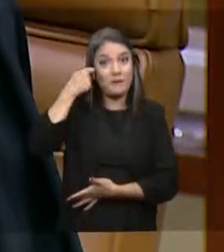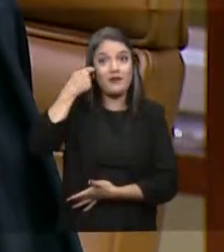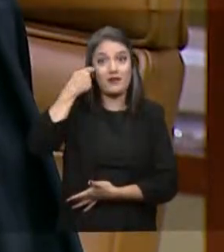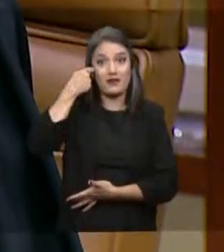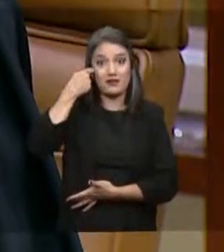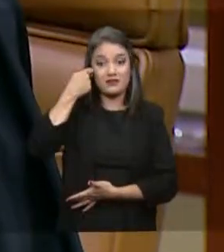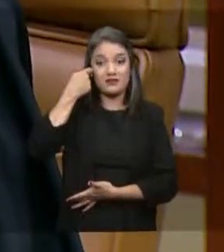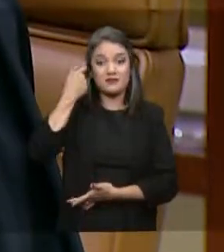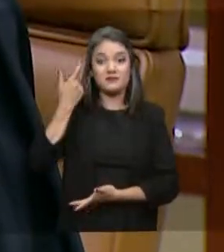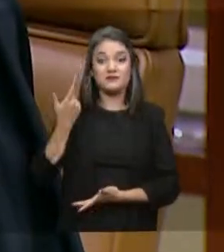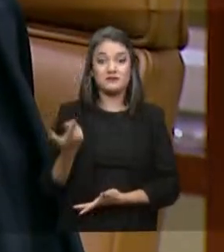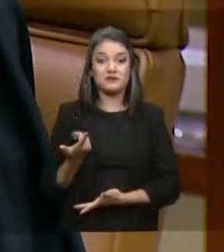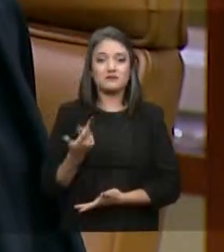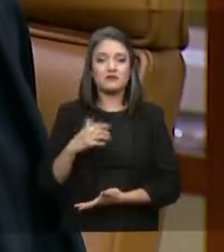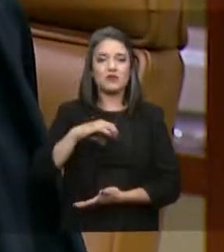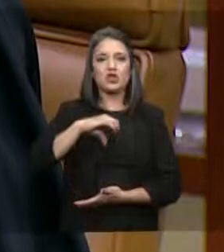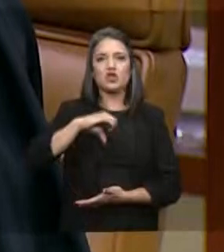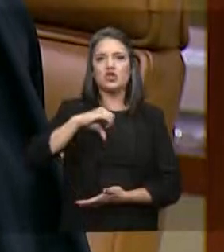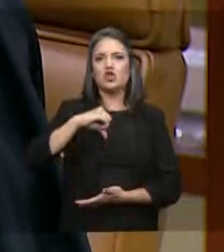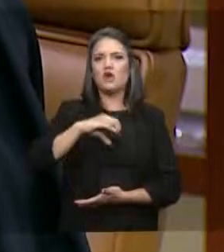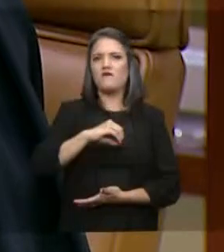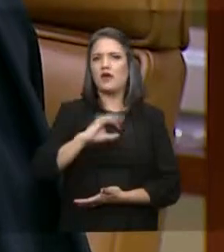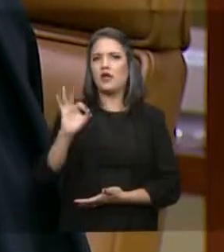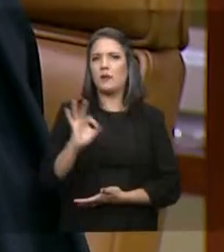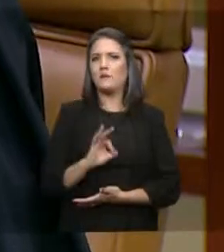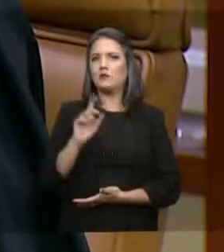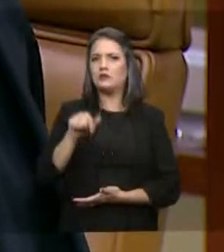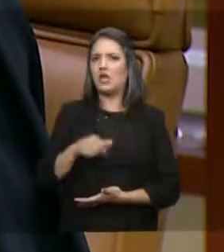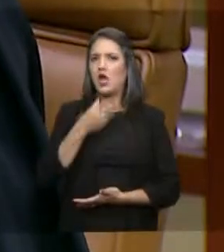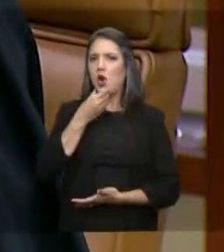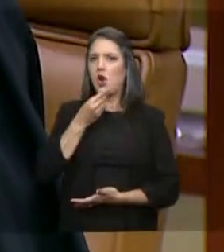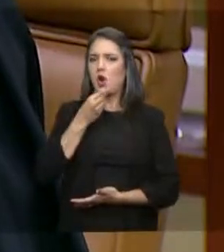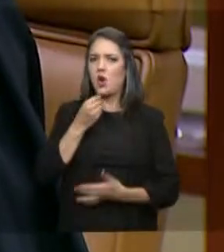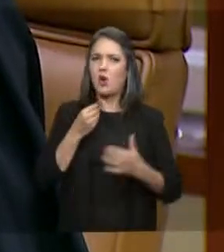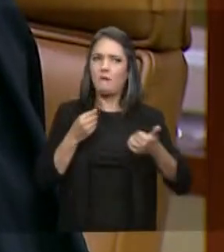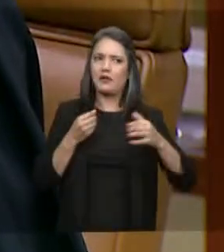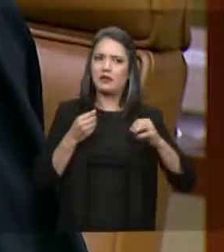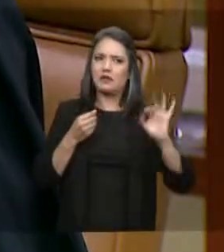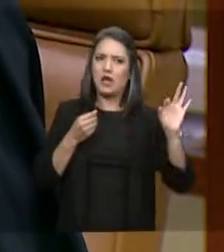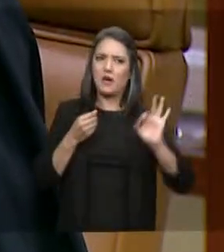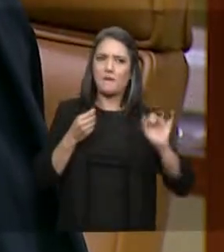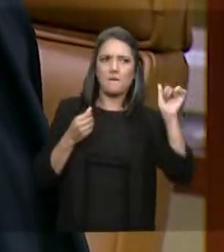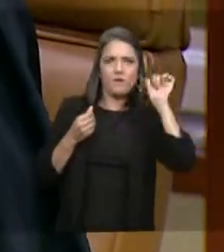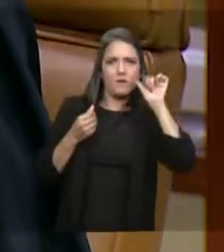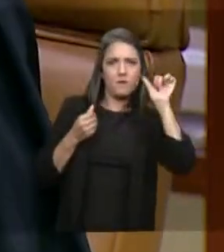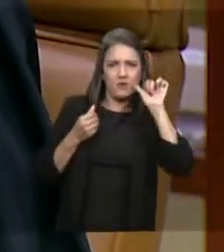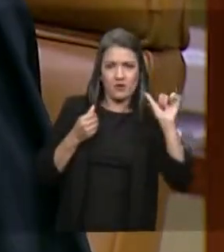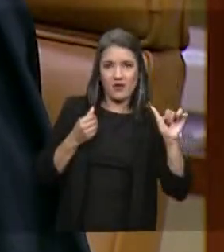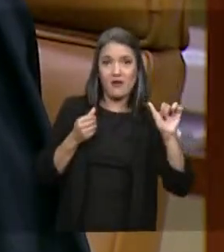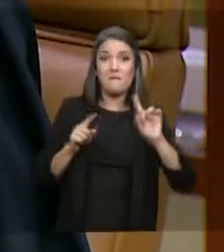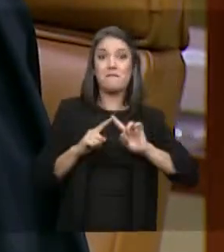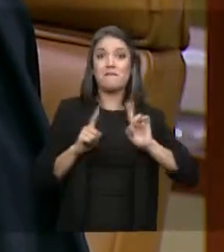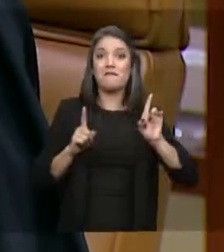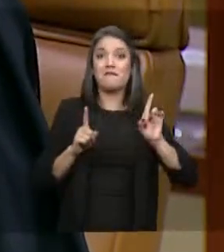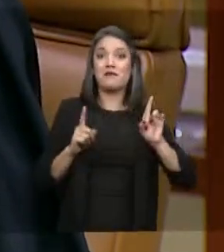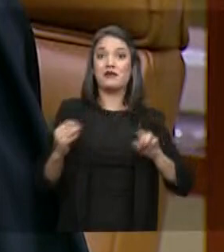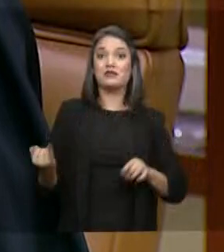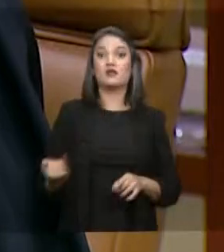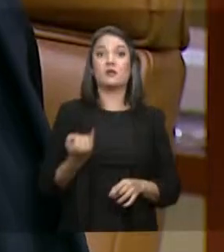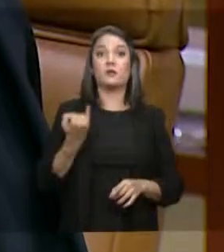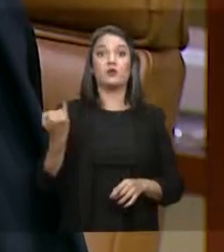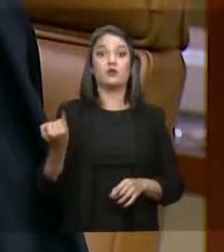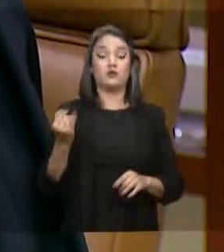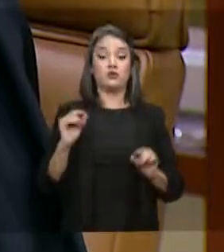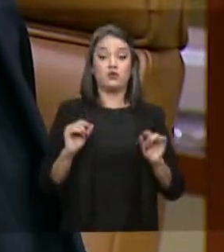é com quase 90% de homens só 10% é de mulheres é mas é importante que